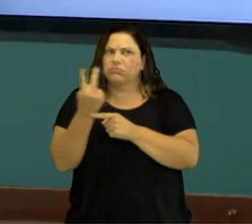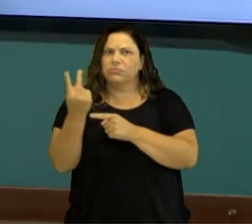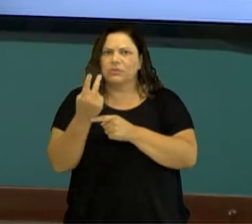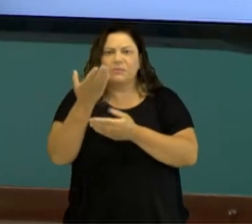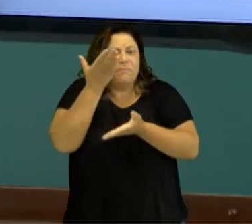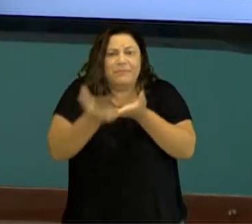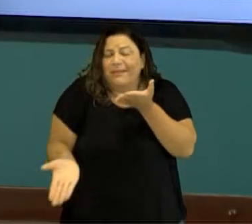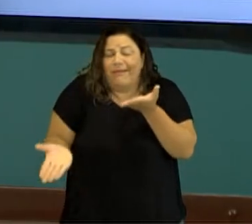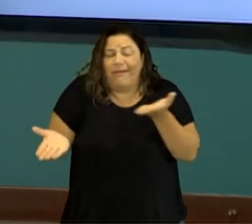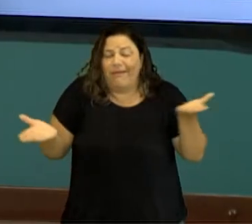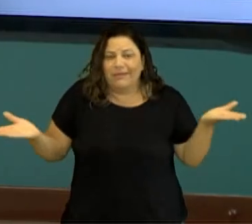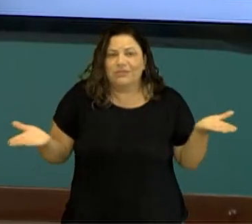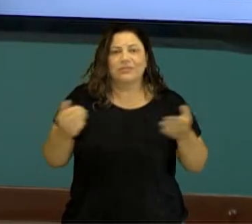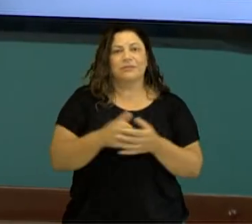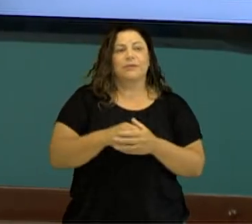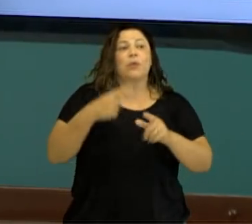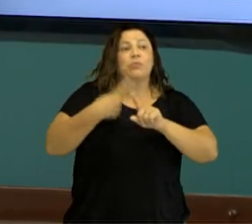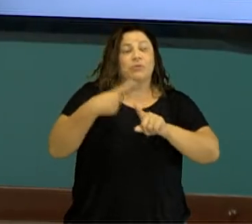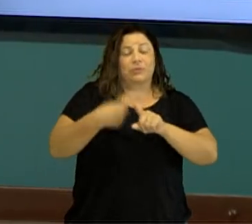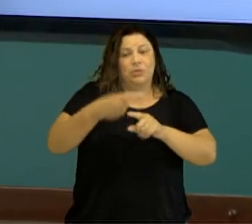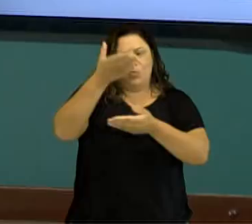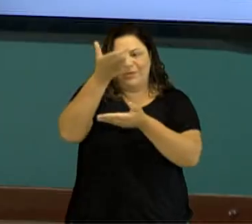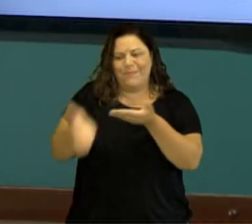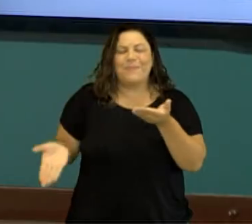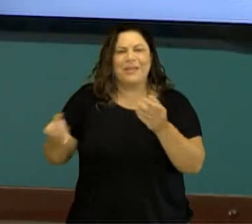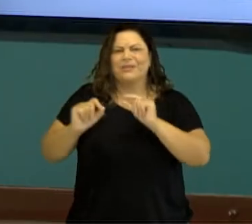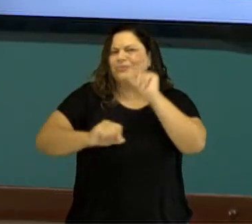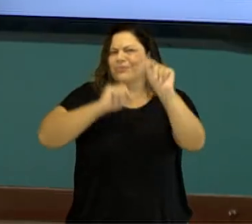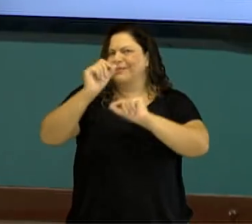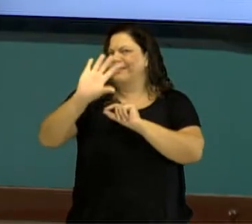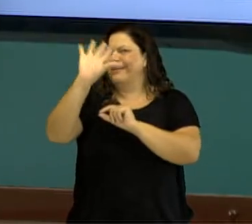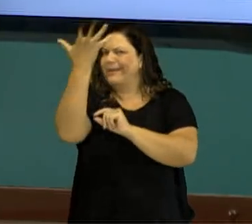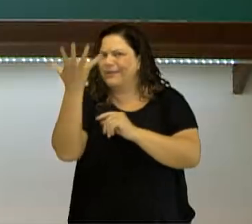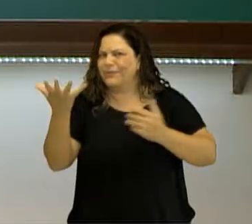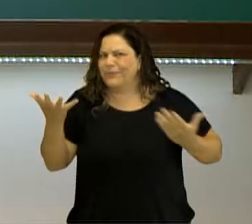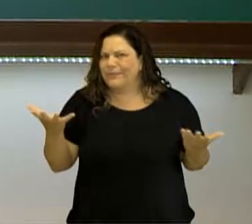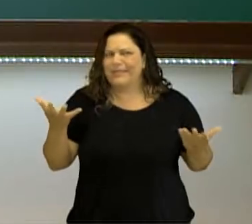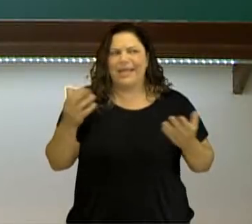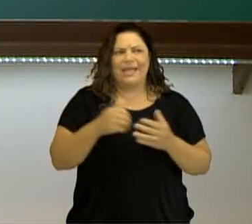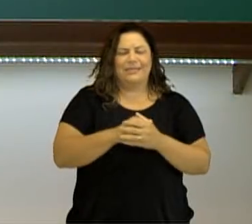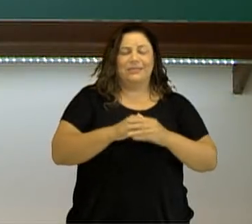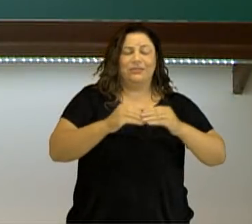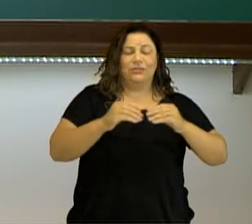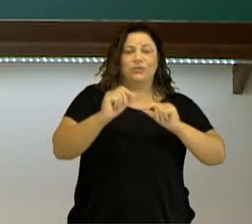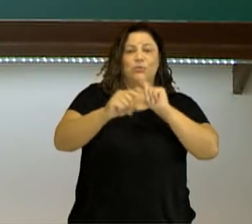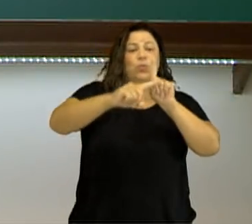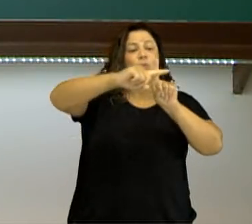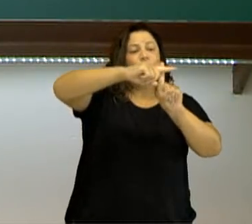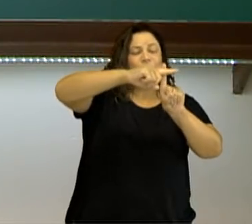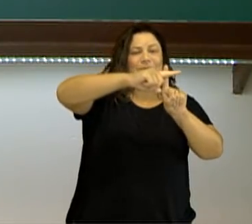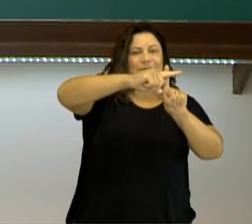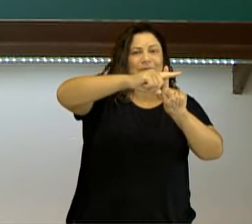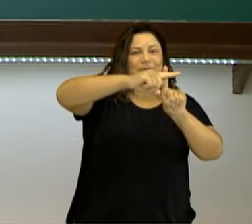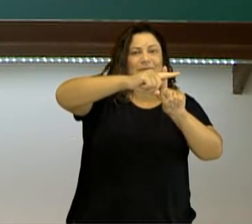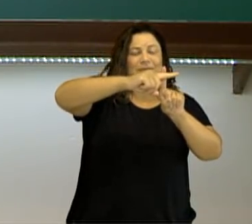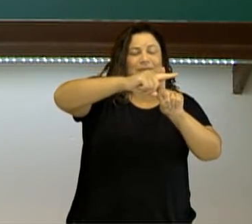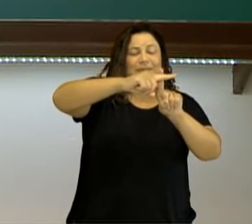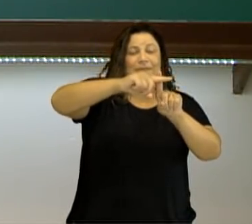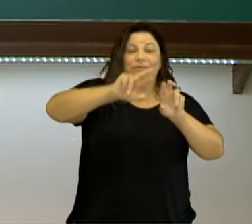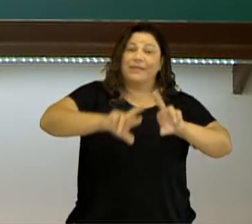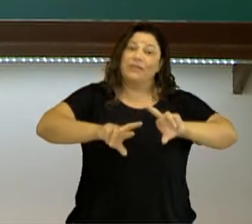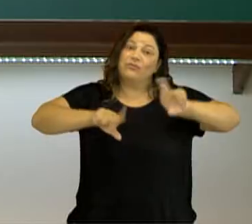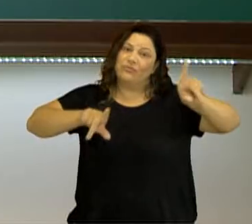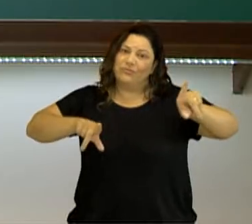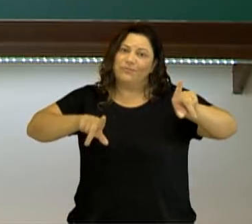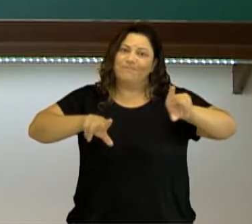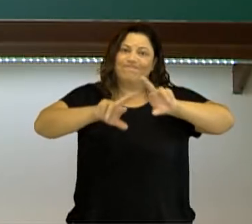elétrons. Quando ele perde elétrons, o que acontece? A carga elétrica positiva fica em desequilíbrio com a negativa, agora